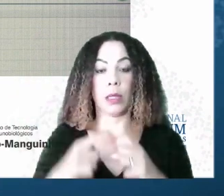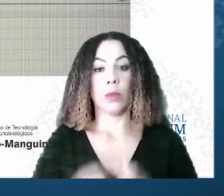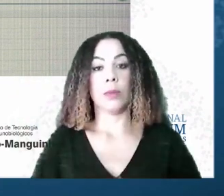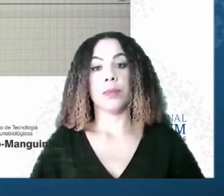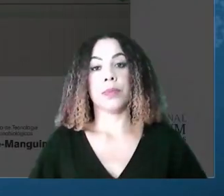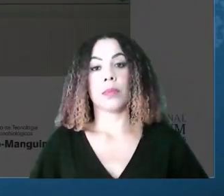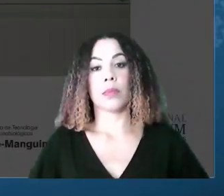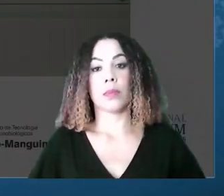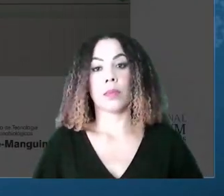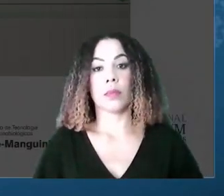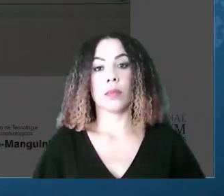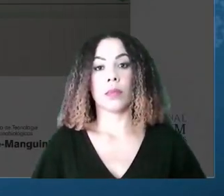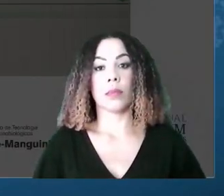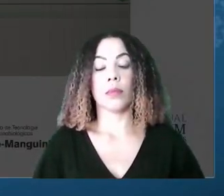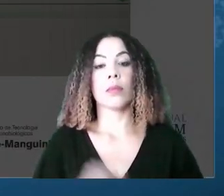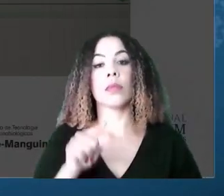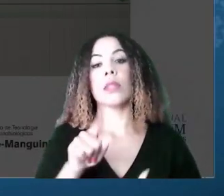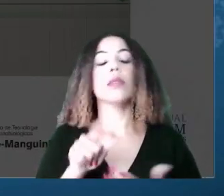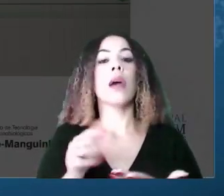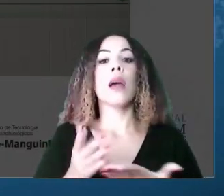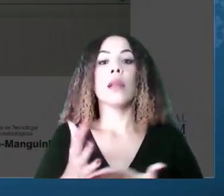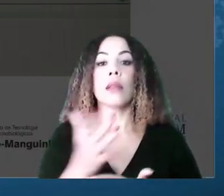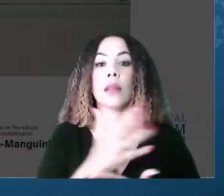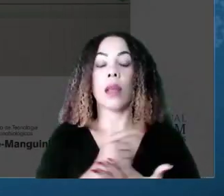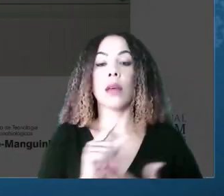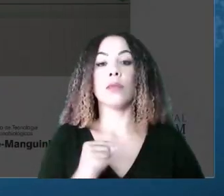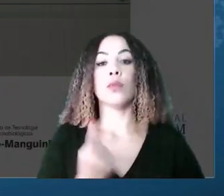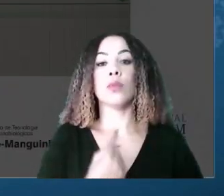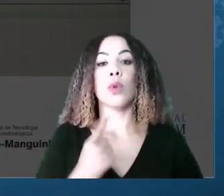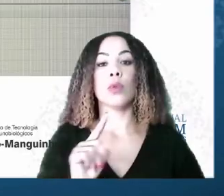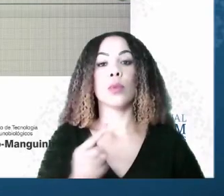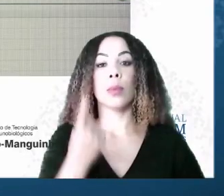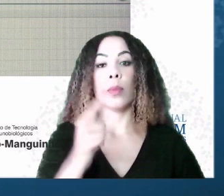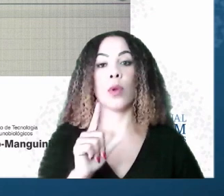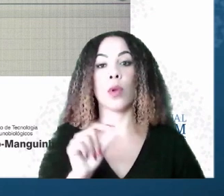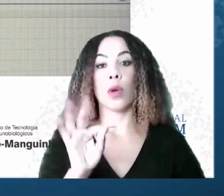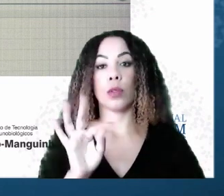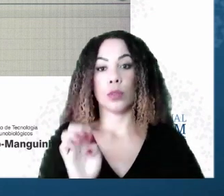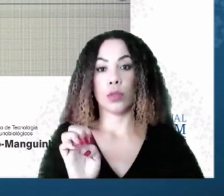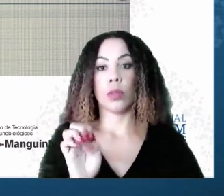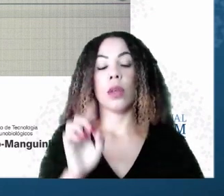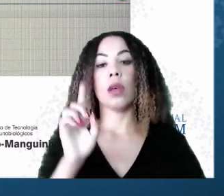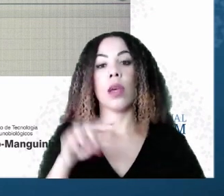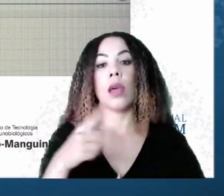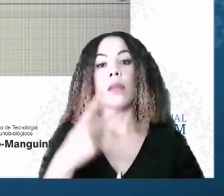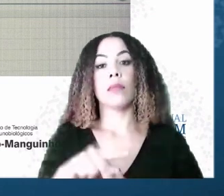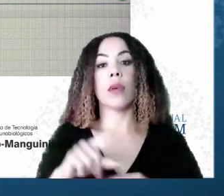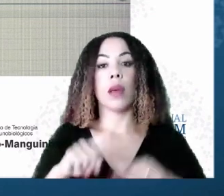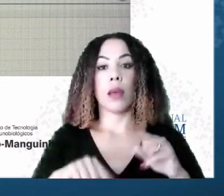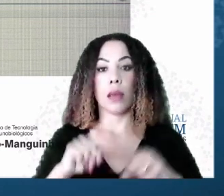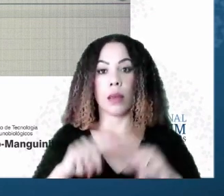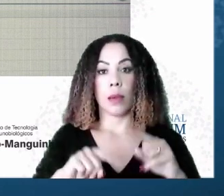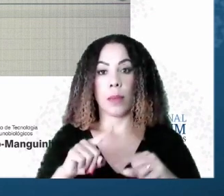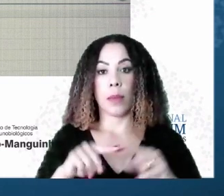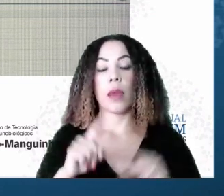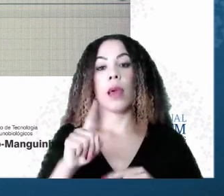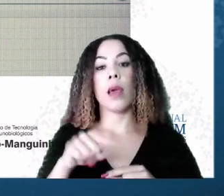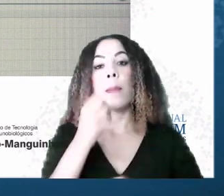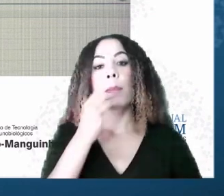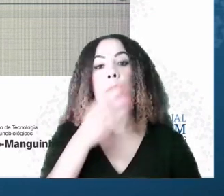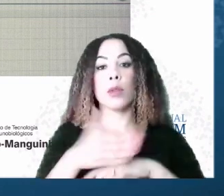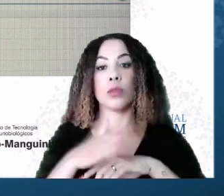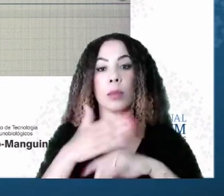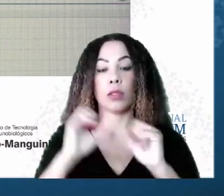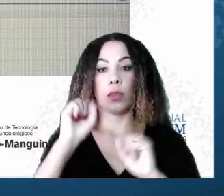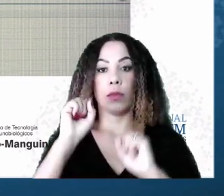Esses são os dados da nossa primeira lote de encapsulação no nosso equipamento em boas práticas de